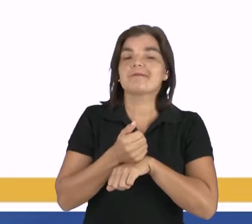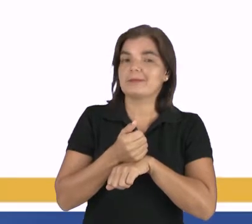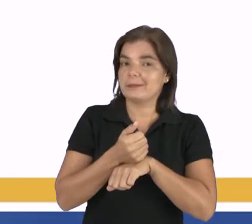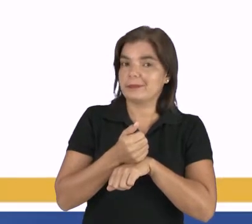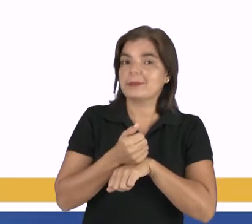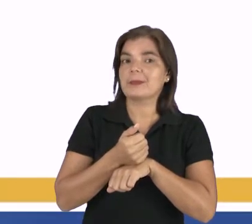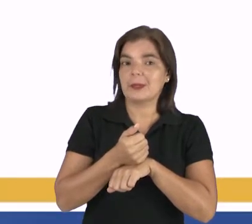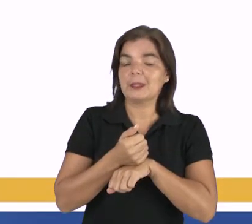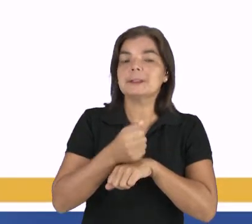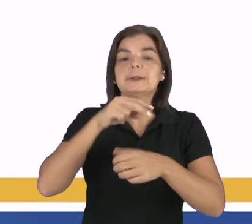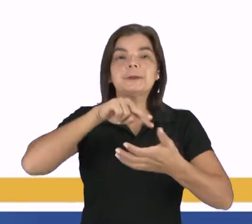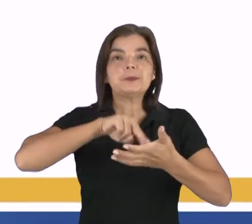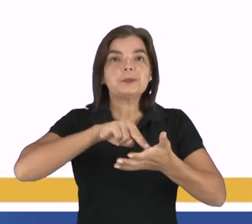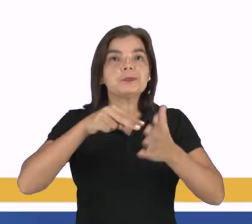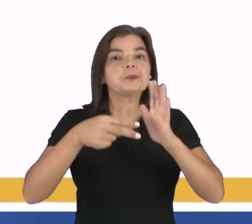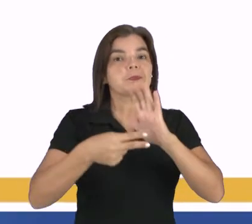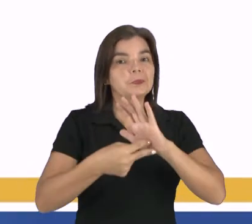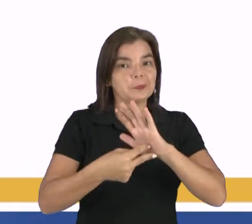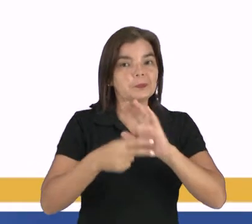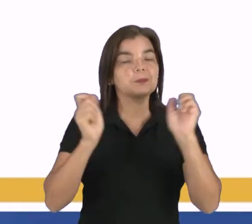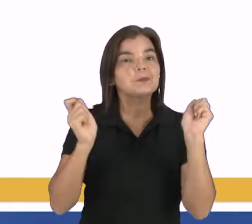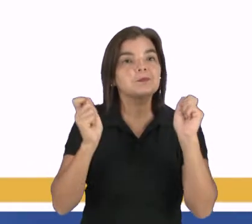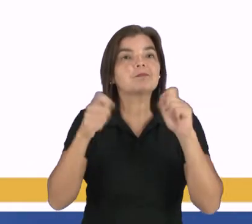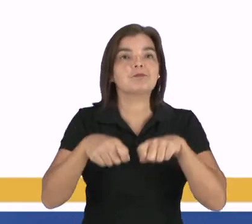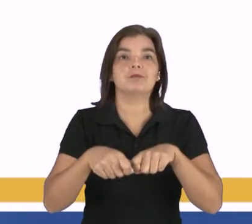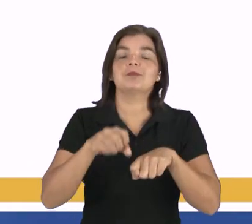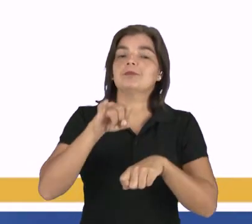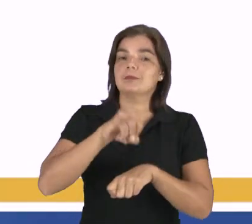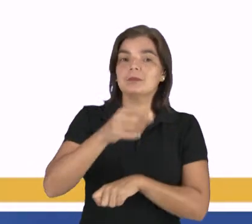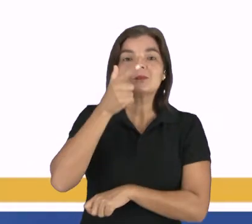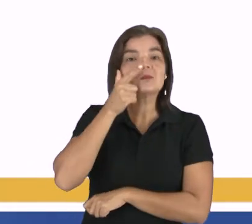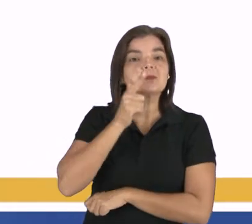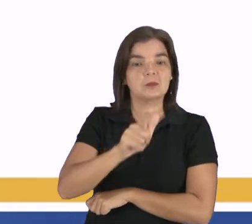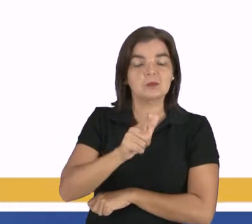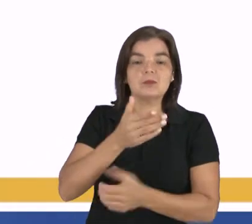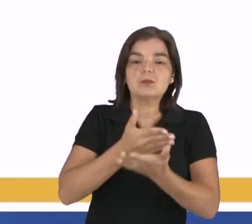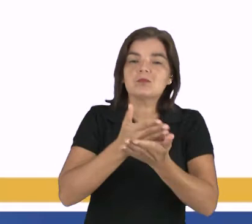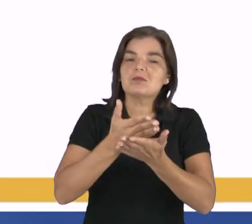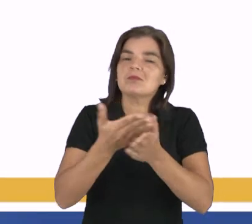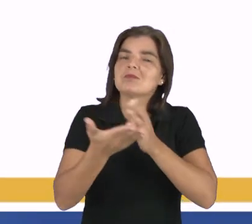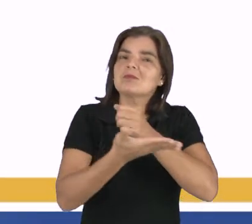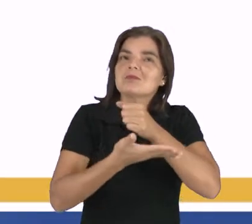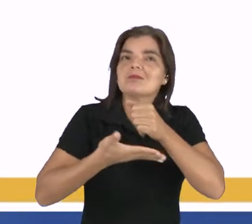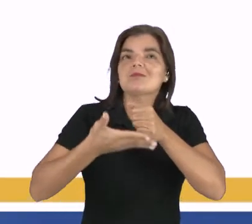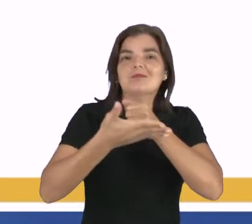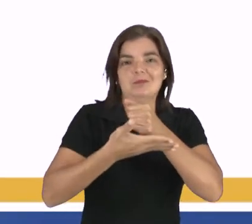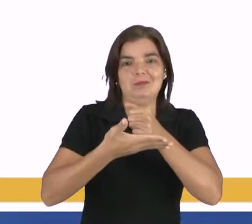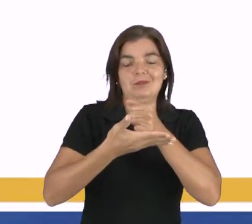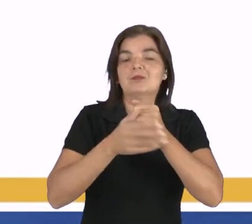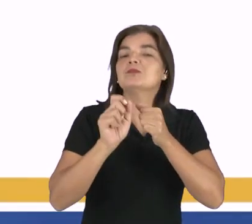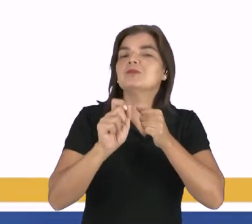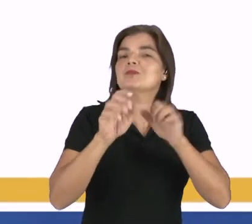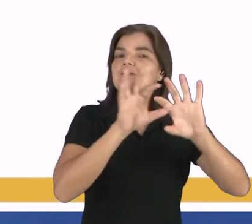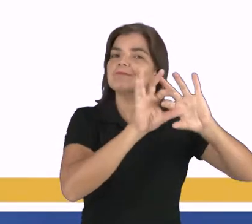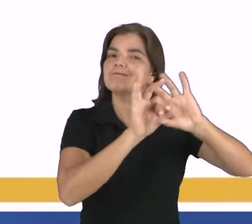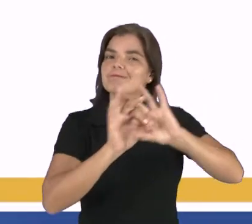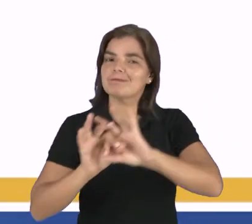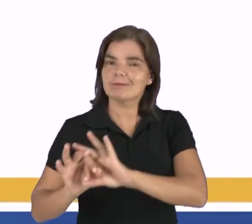né? Isso só é possível se dominarmos os princípios básicos da